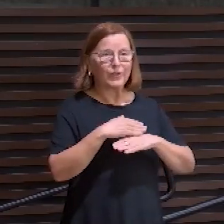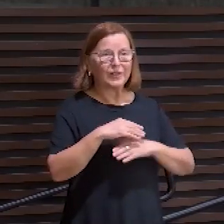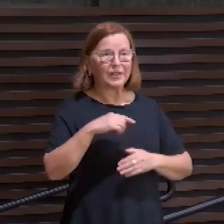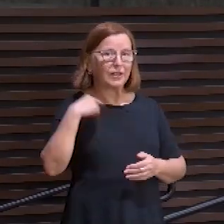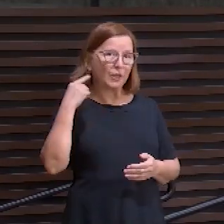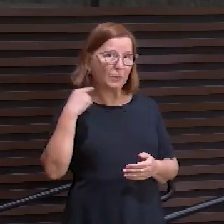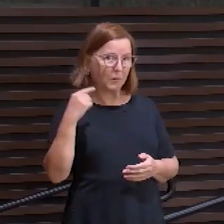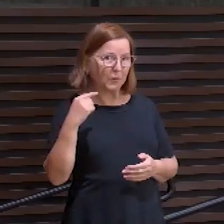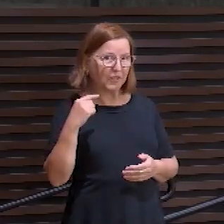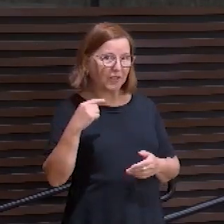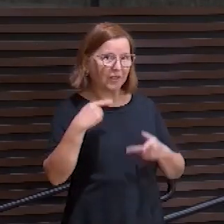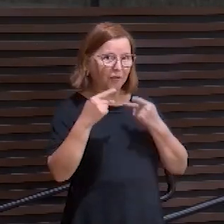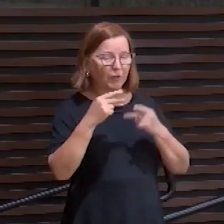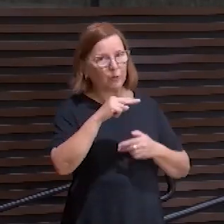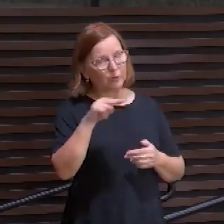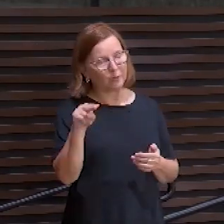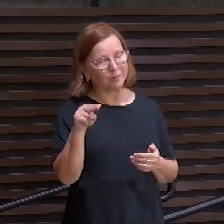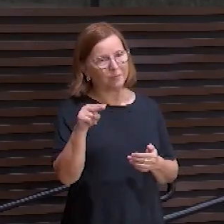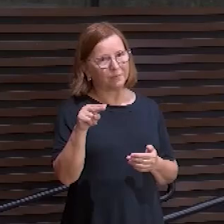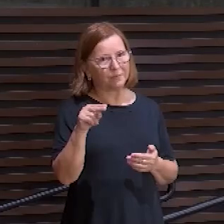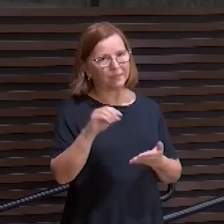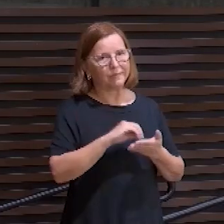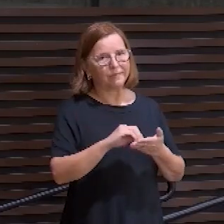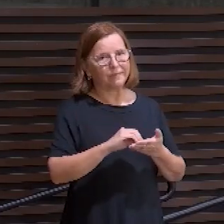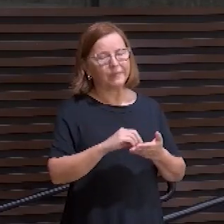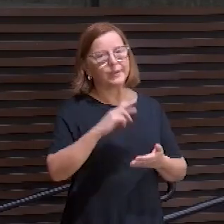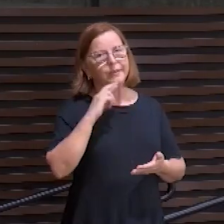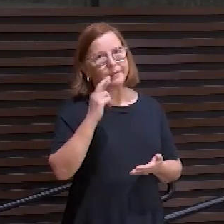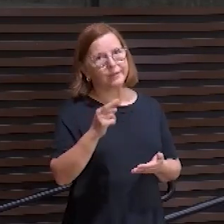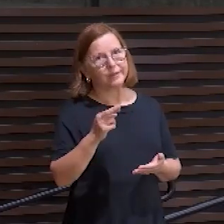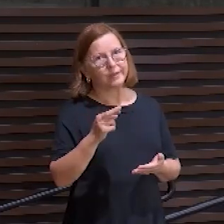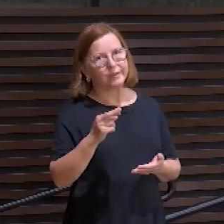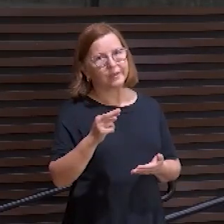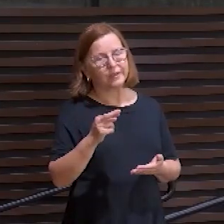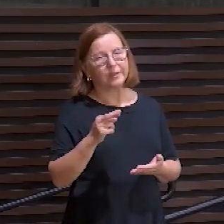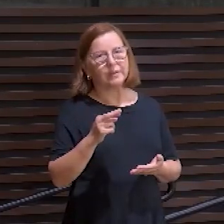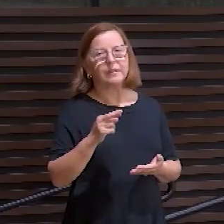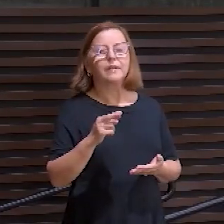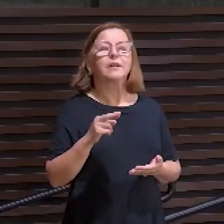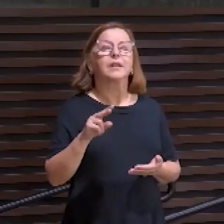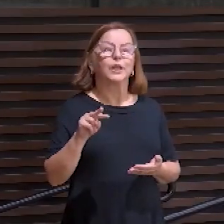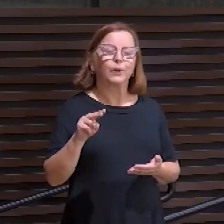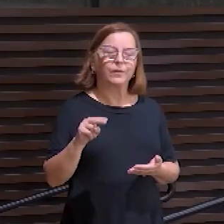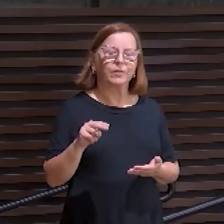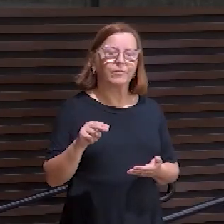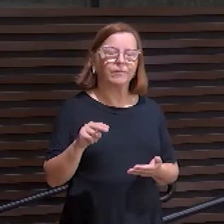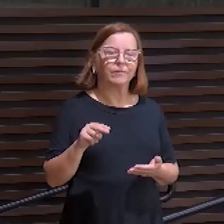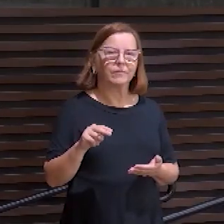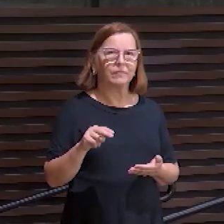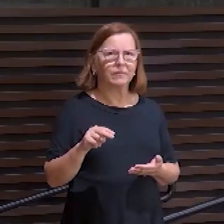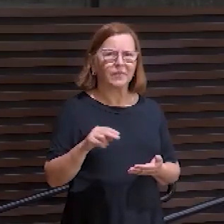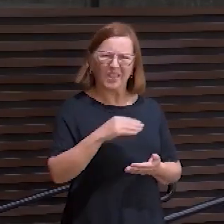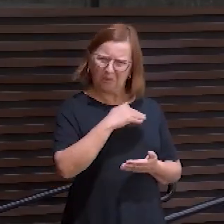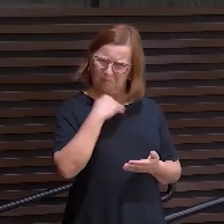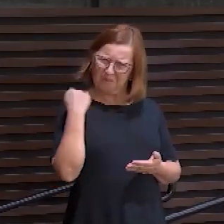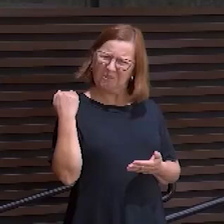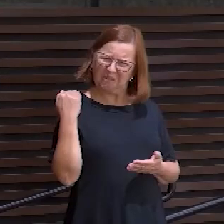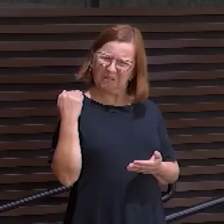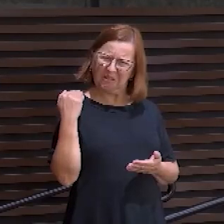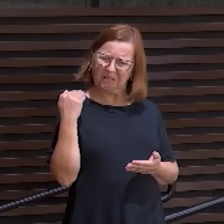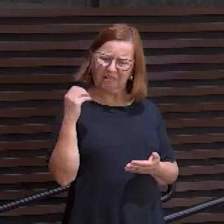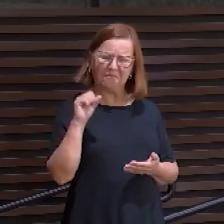fulano de tal. E ela responde a mesma coisa, e ele morreu?